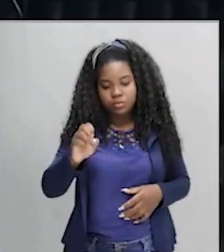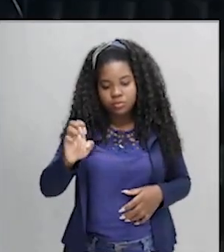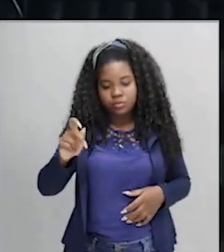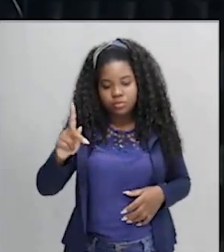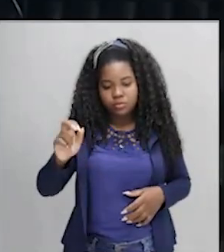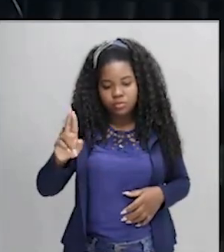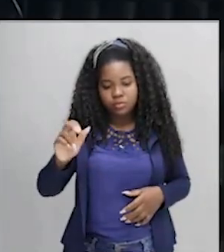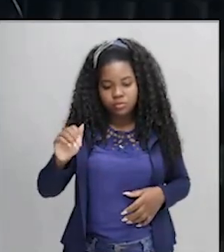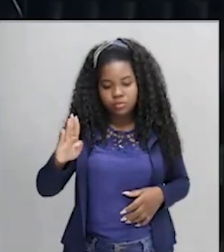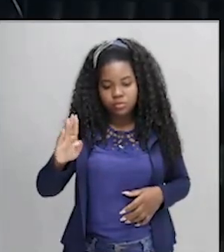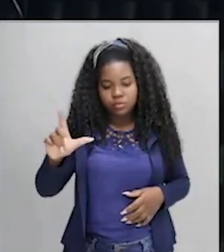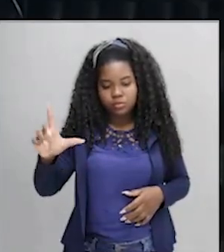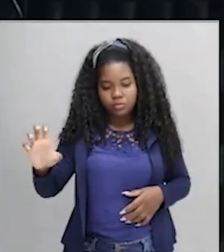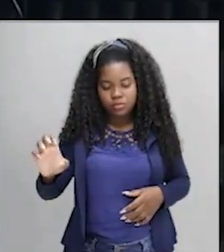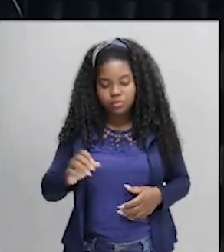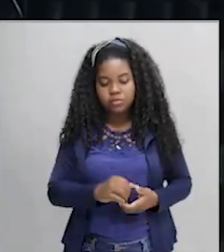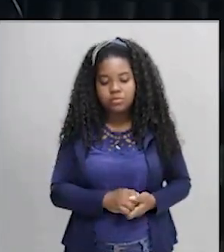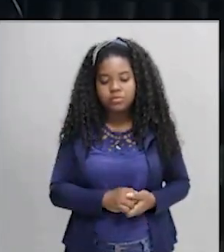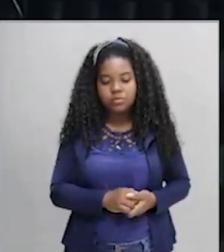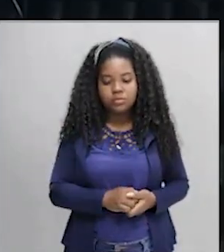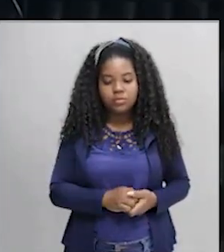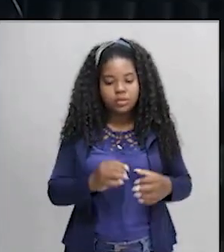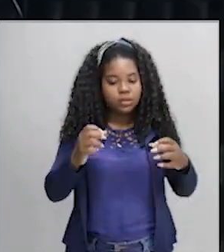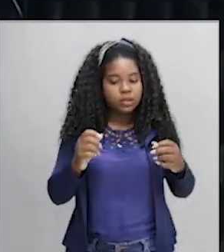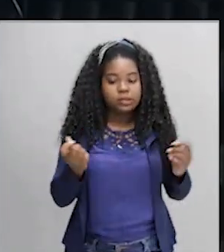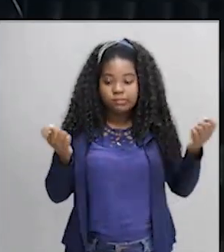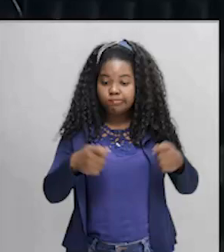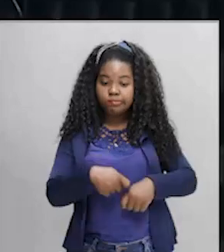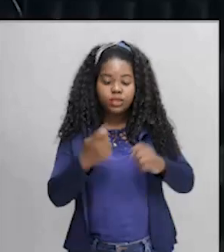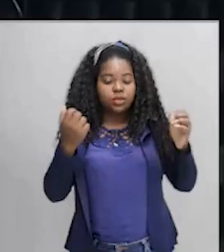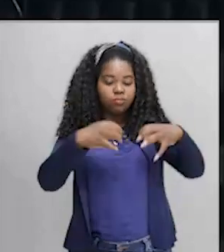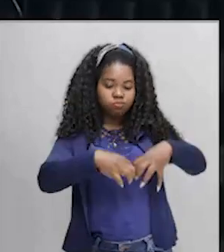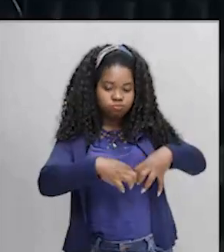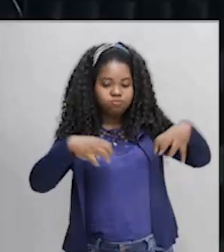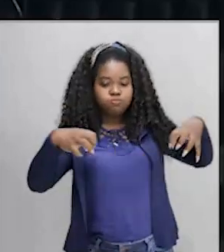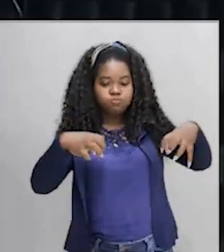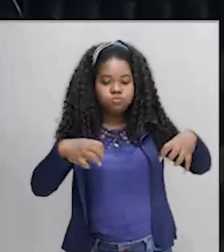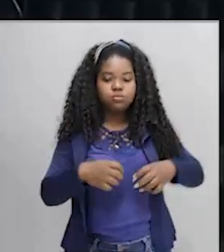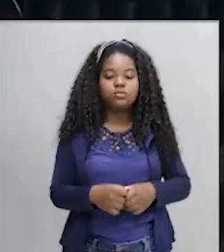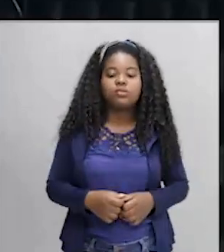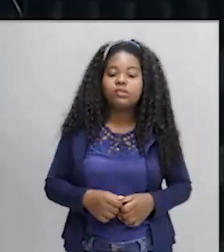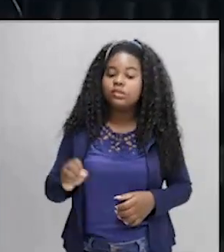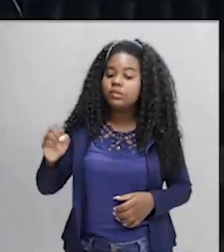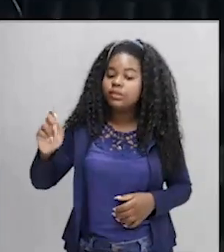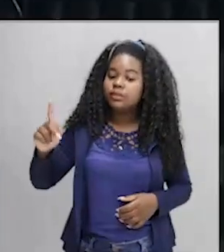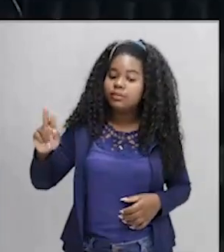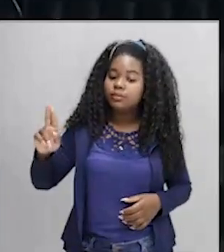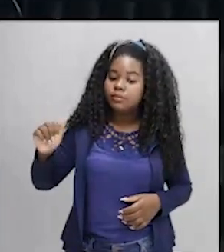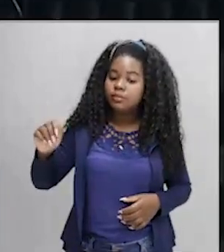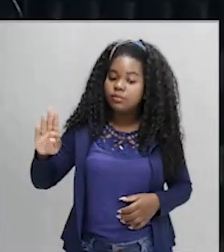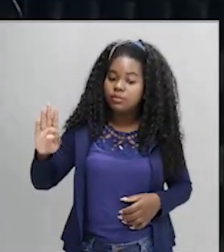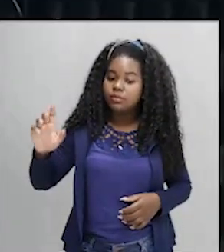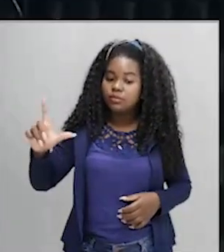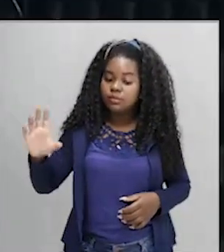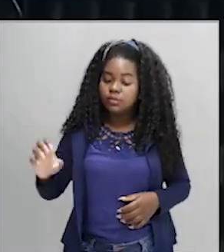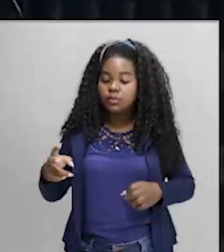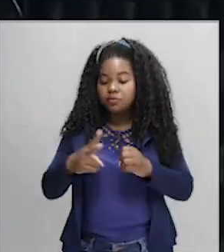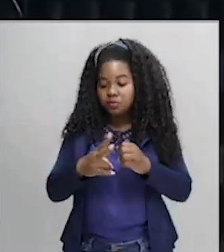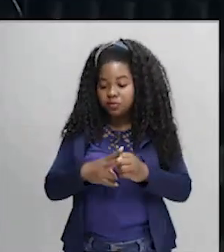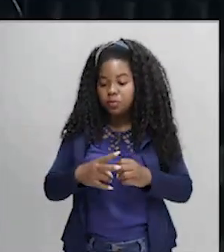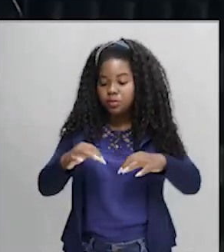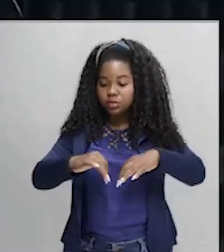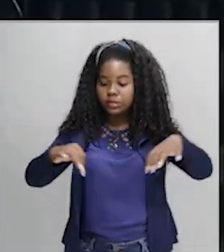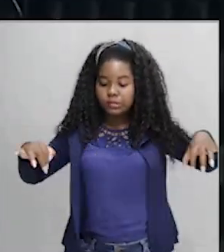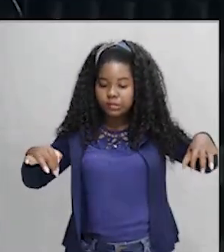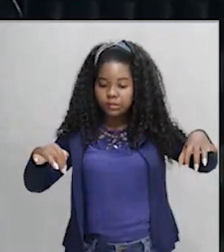non-separable, quer dizer, eles não podem ser separados, e tem verbos que são separables, ou seja, eles são separáveis. O que,